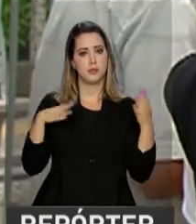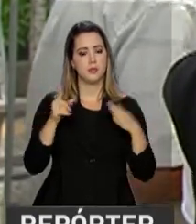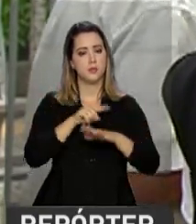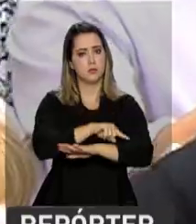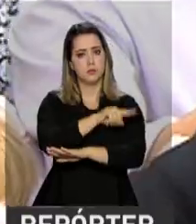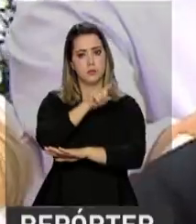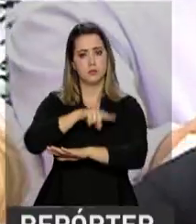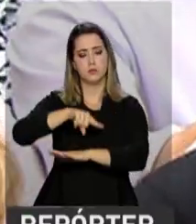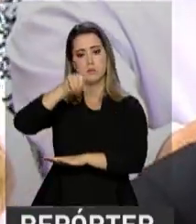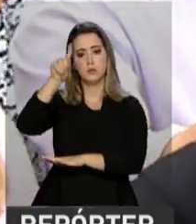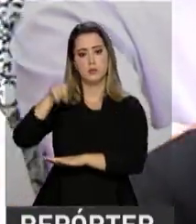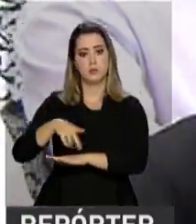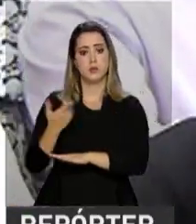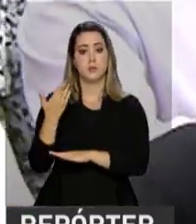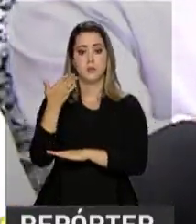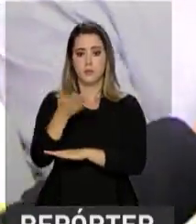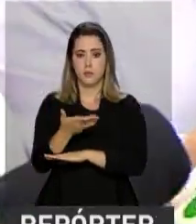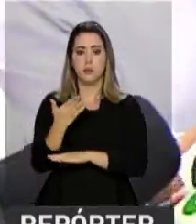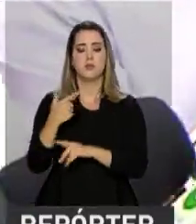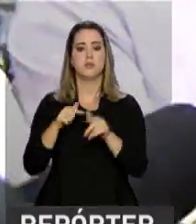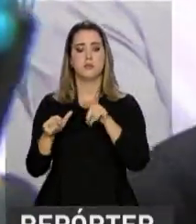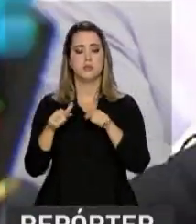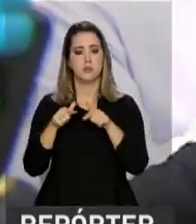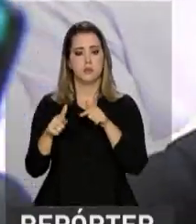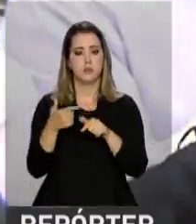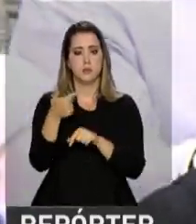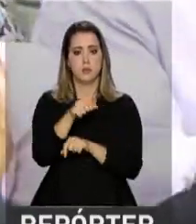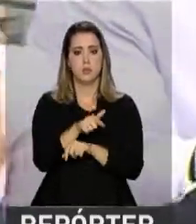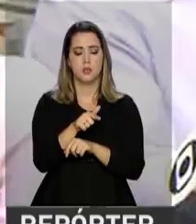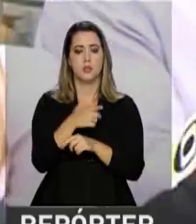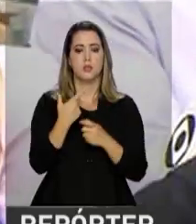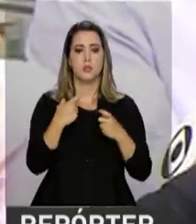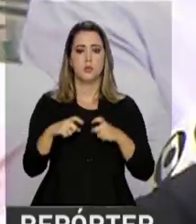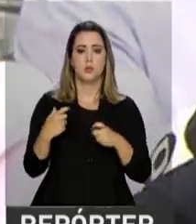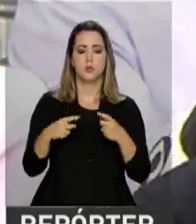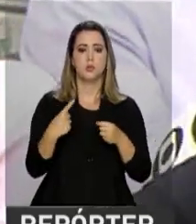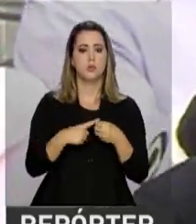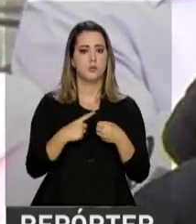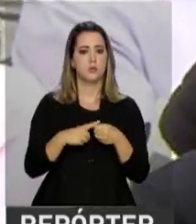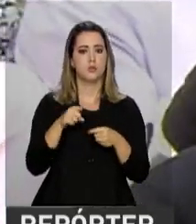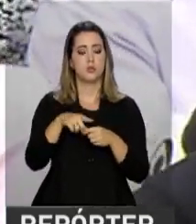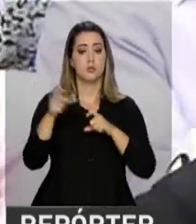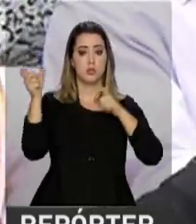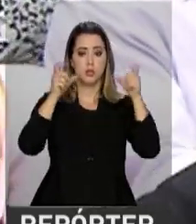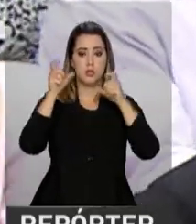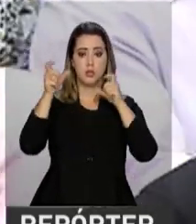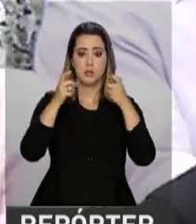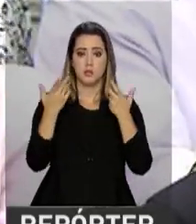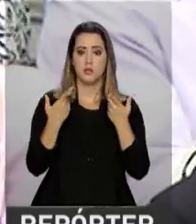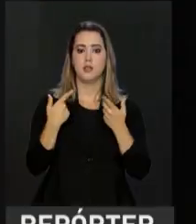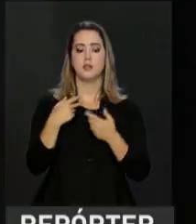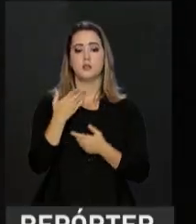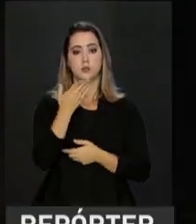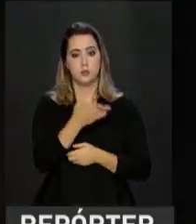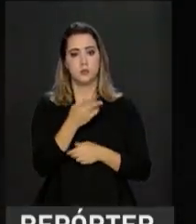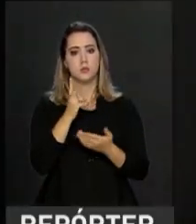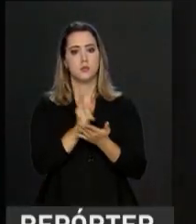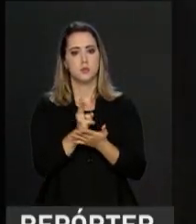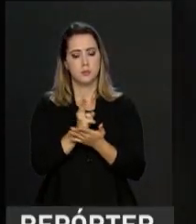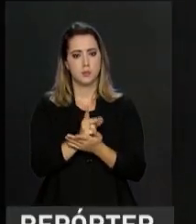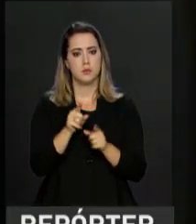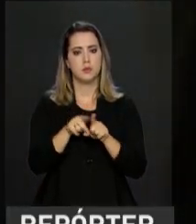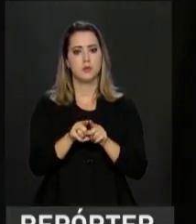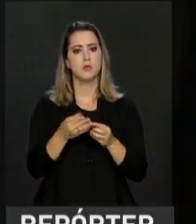de Açúcar. A agência para a qual ele trabalha fica em outro bairro da cidade e ele foi alertado pelos fiscais. Apesar